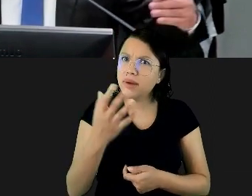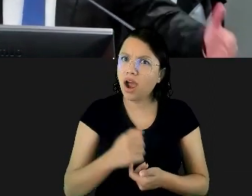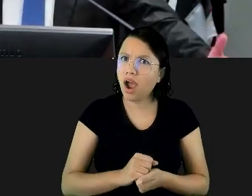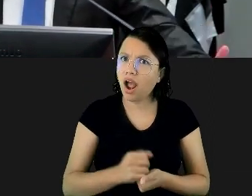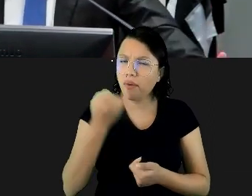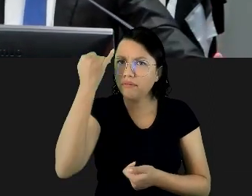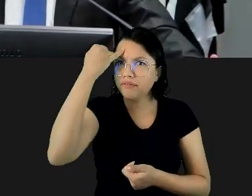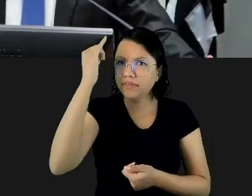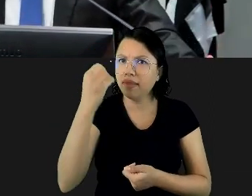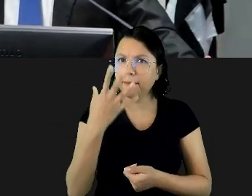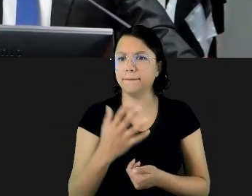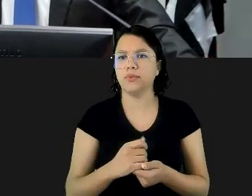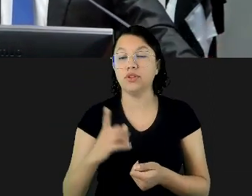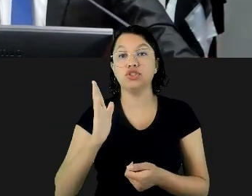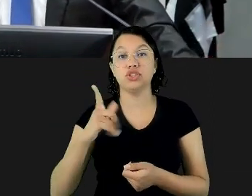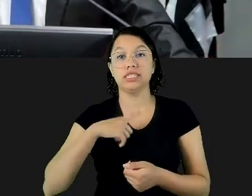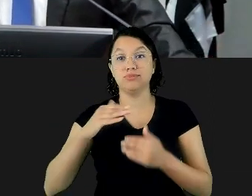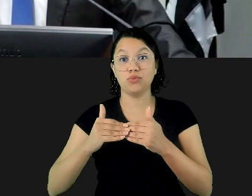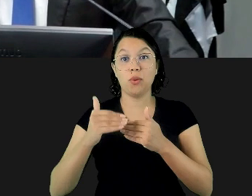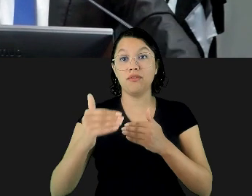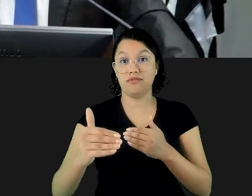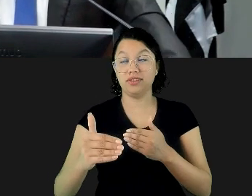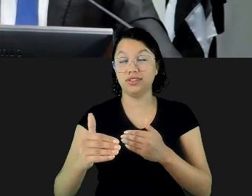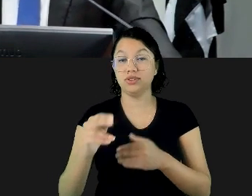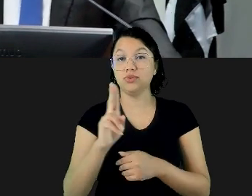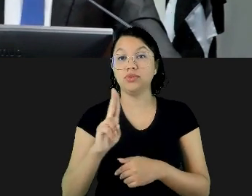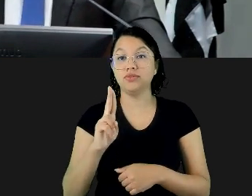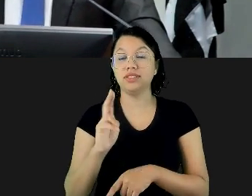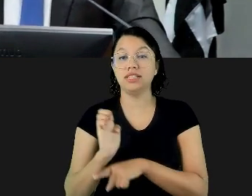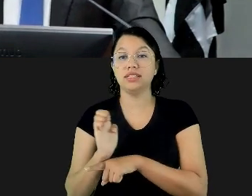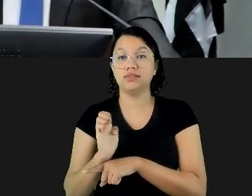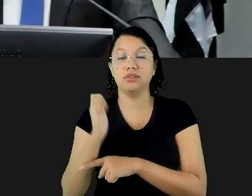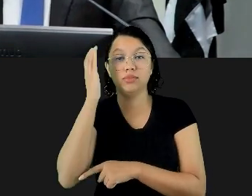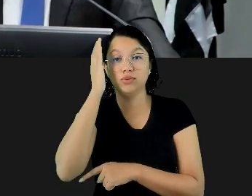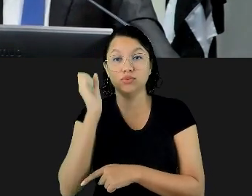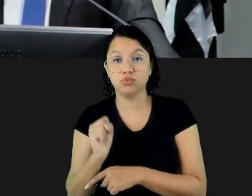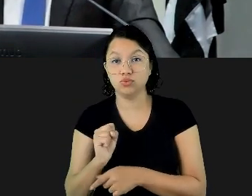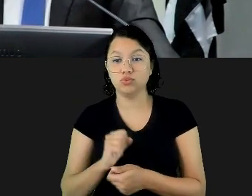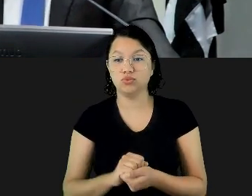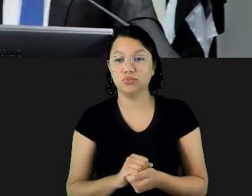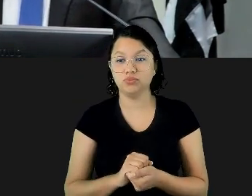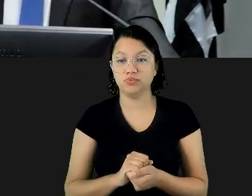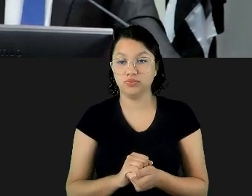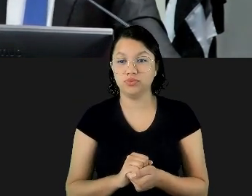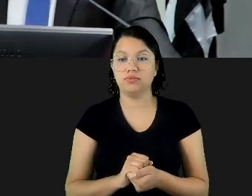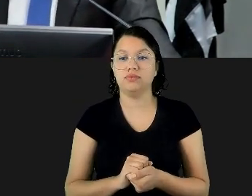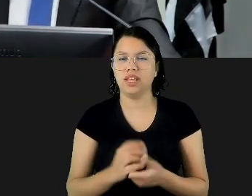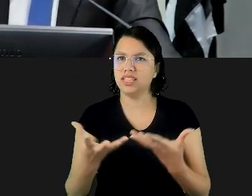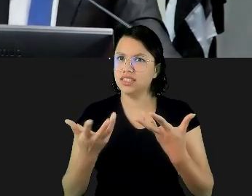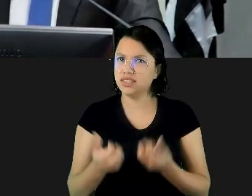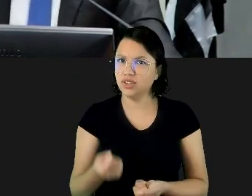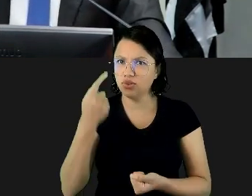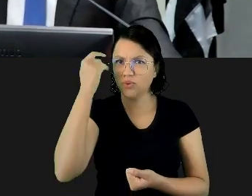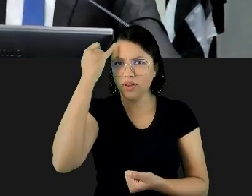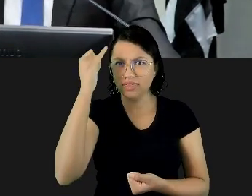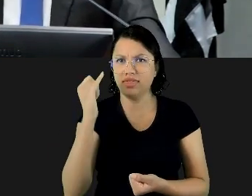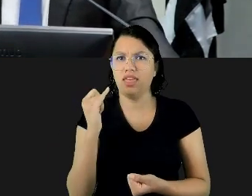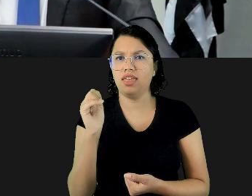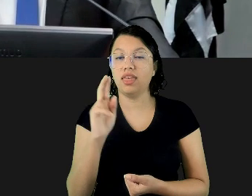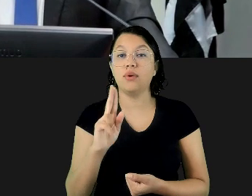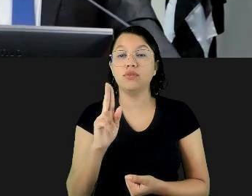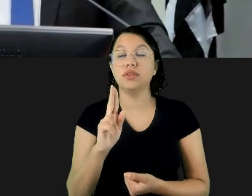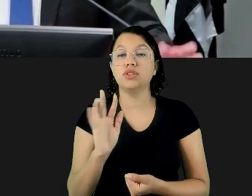um avanço com a Universidade Estadual do Mato Grosso do Sul, que encampou essa ideia, com a Universidade Federal do Mato Grosso do